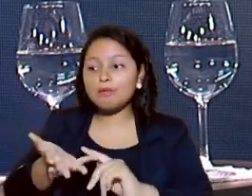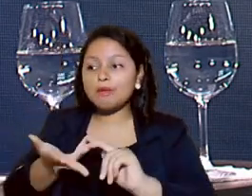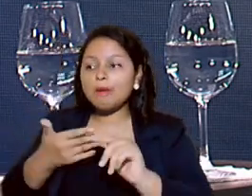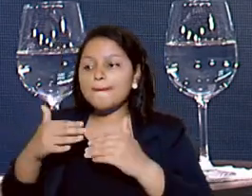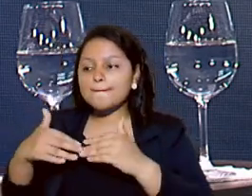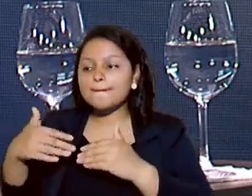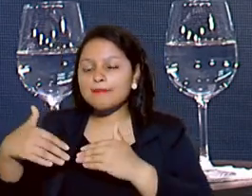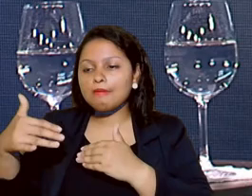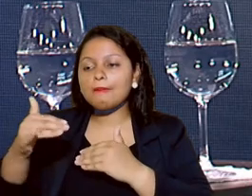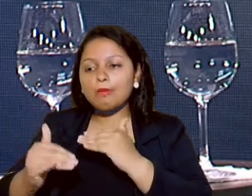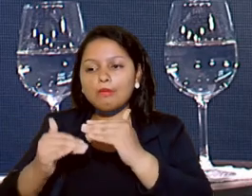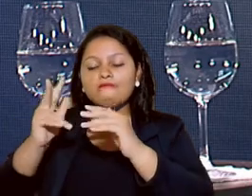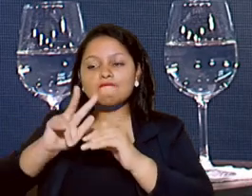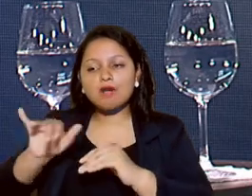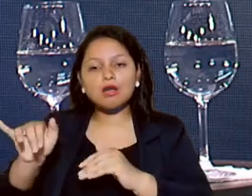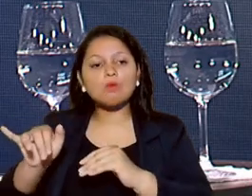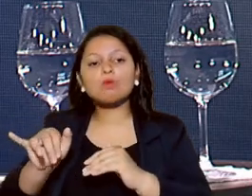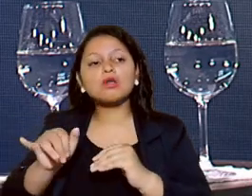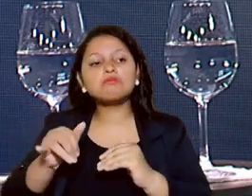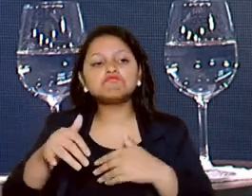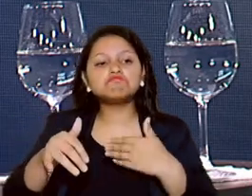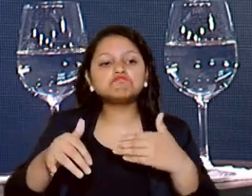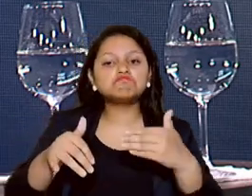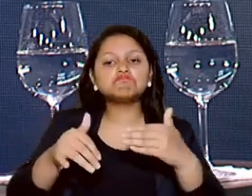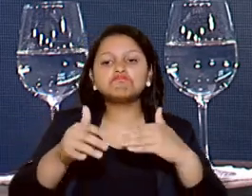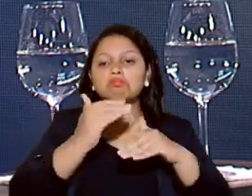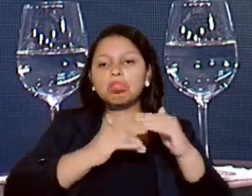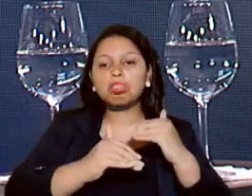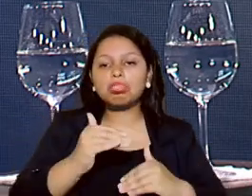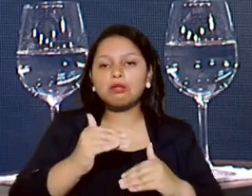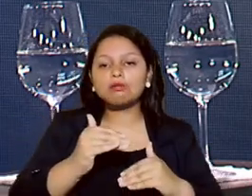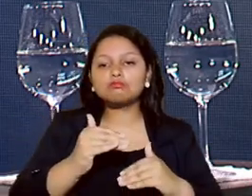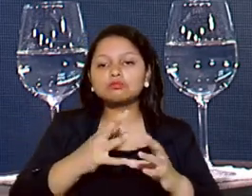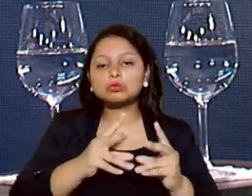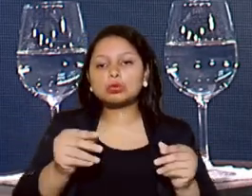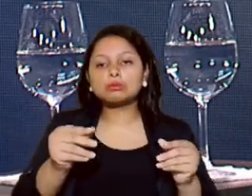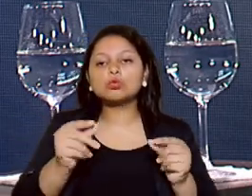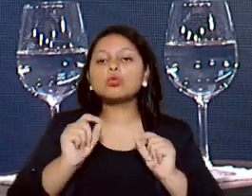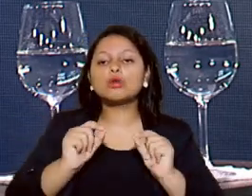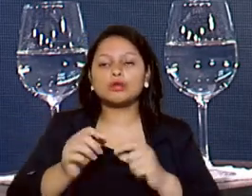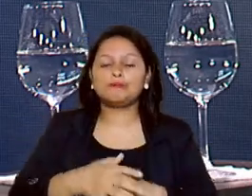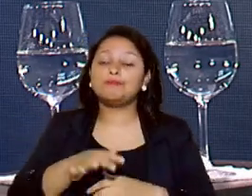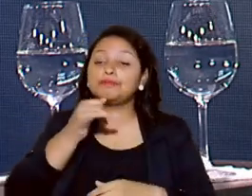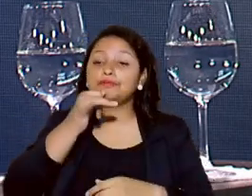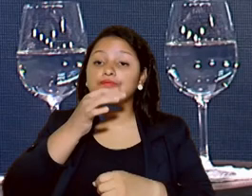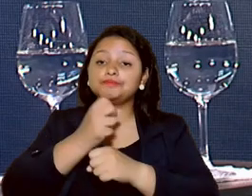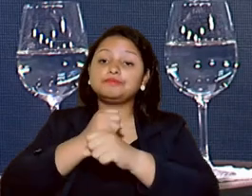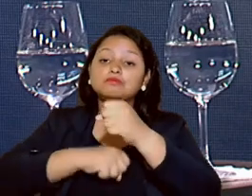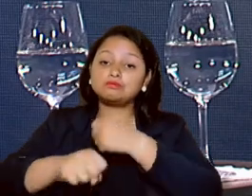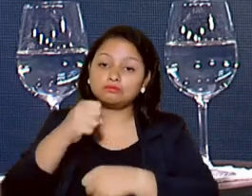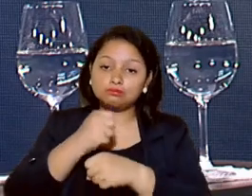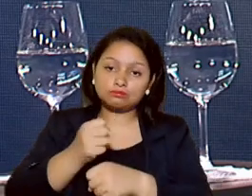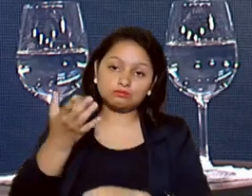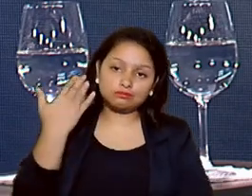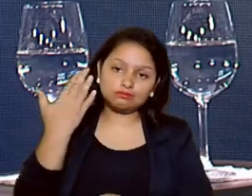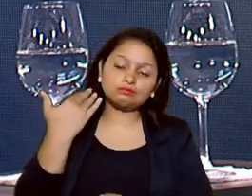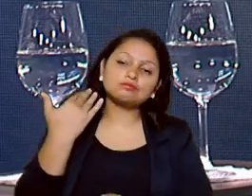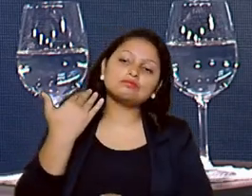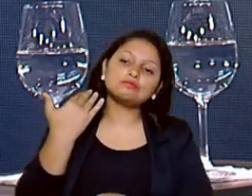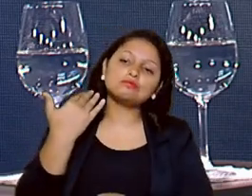saber né só que hoje a gente está experimentando eu vou dar um exemplo para vocês ano passado a gente lançou né através da nossa